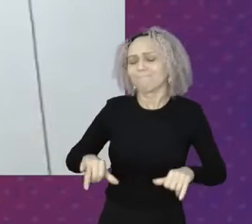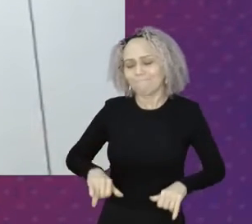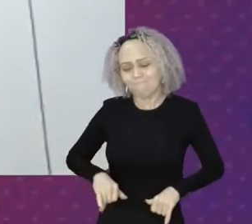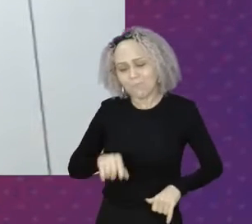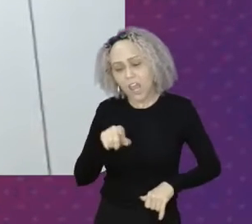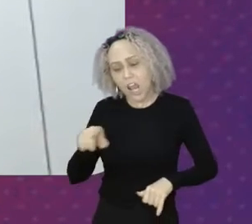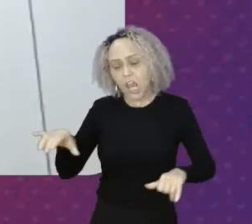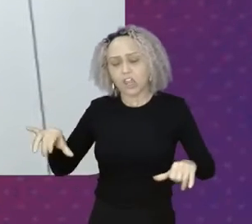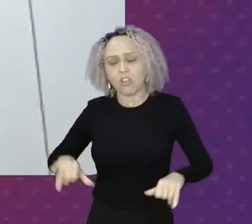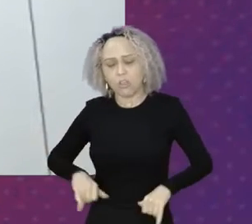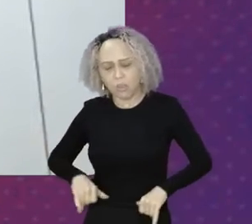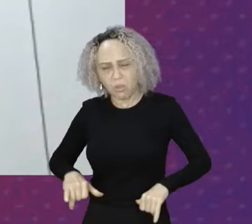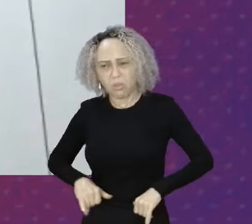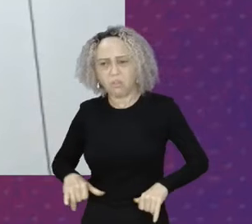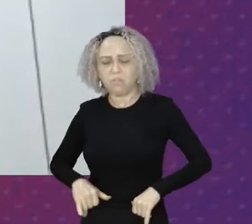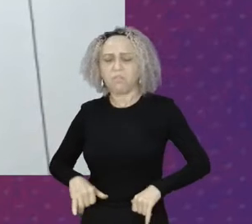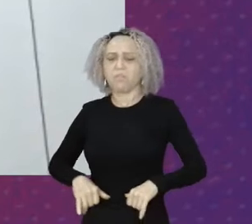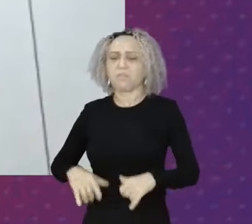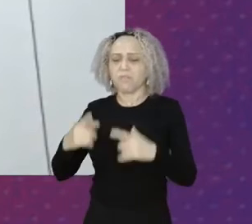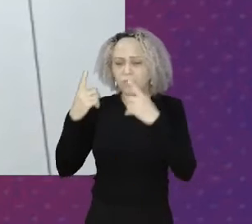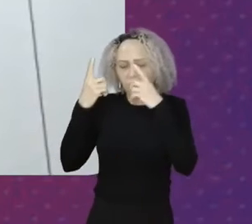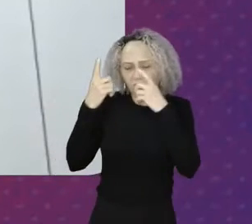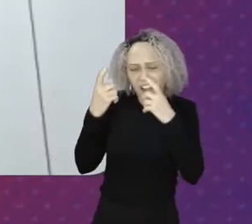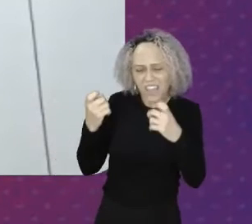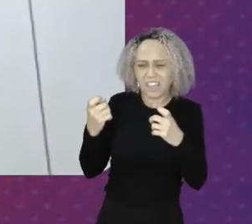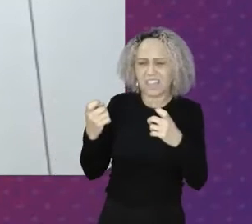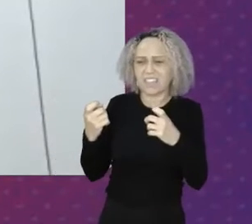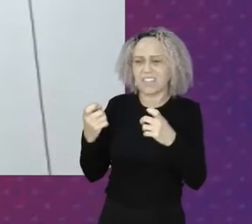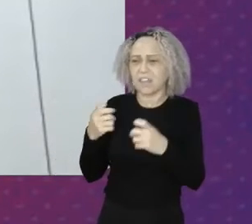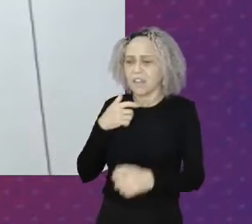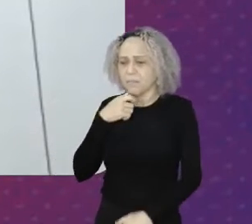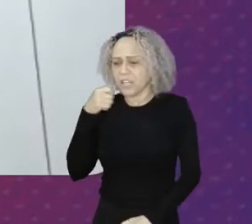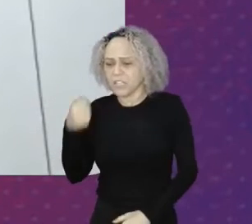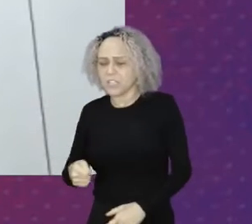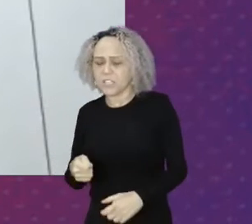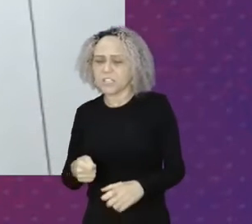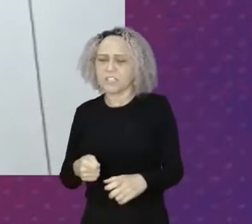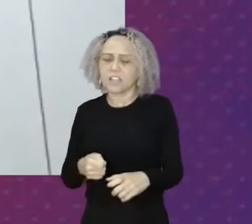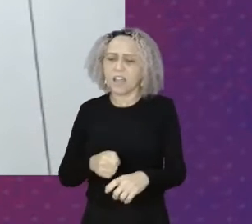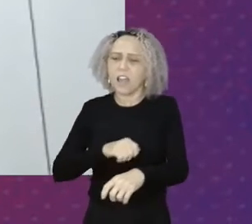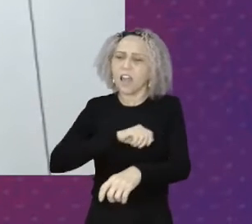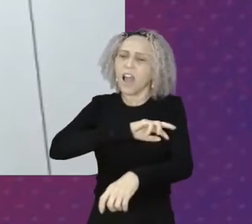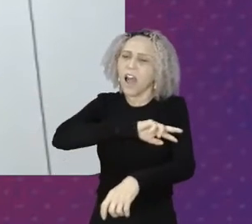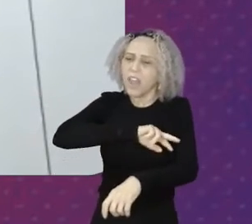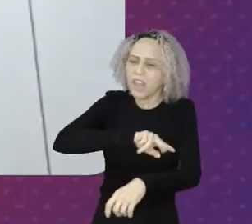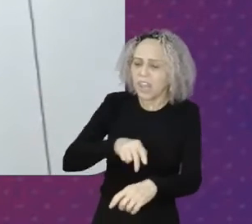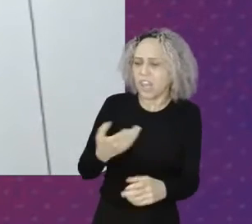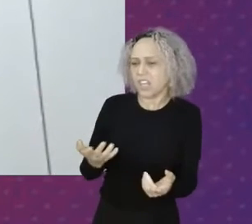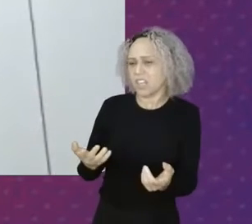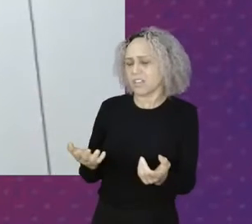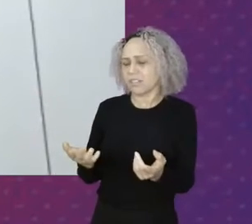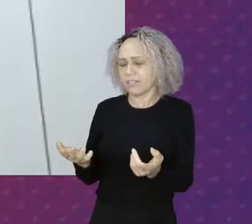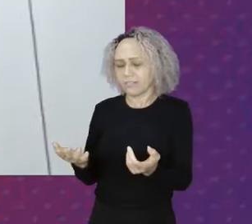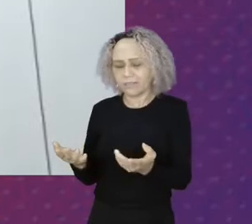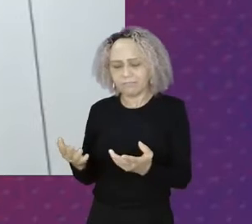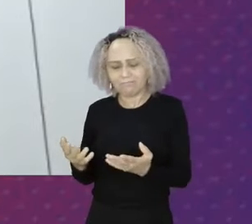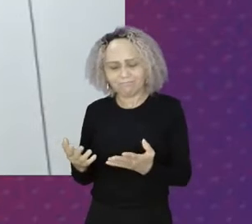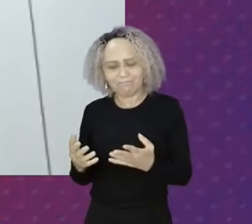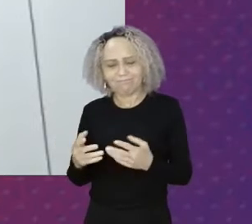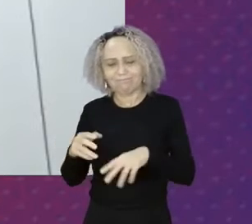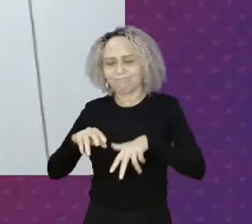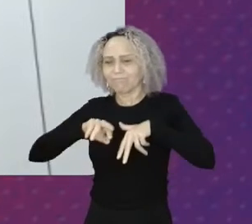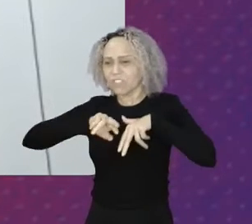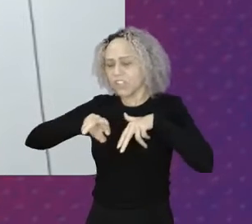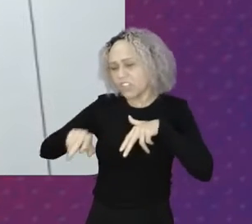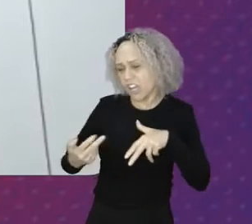das candidaturas fictícias. Algo que a gente quer levar para o debate são as cotas eleitorais de gênero